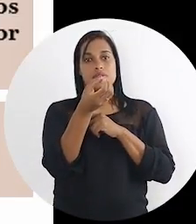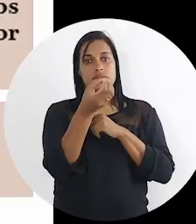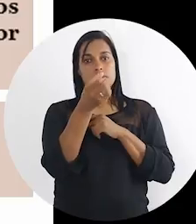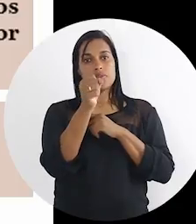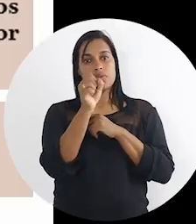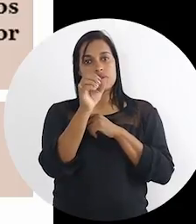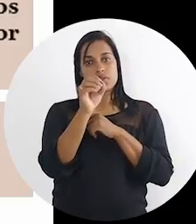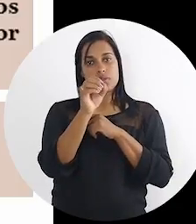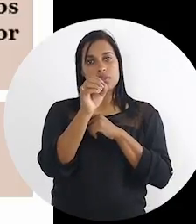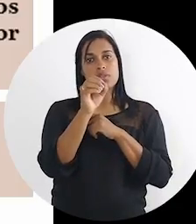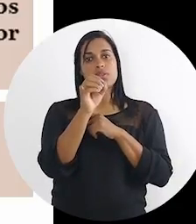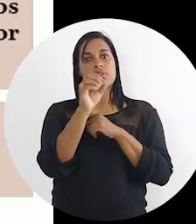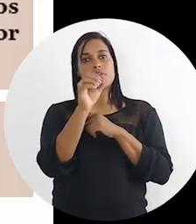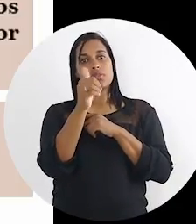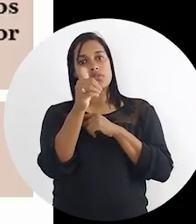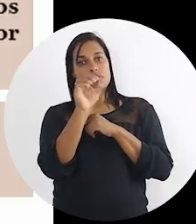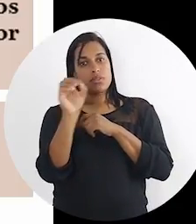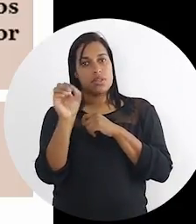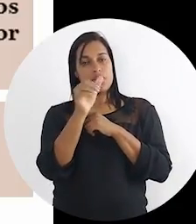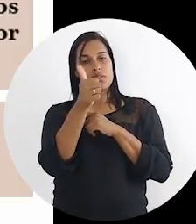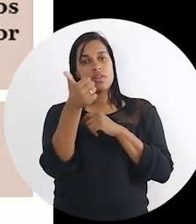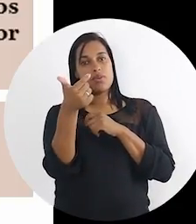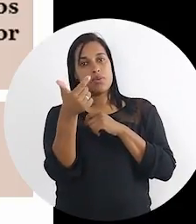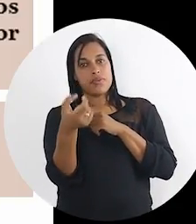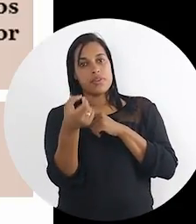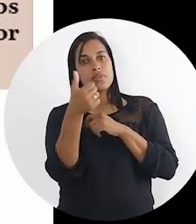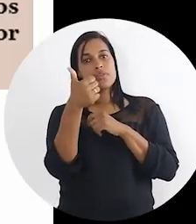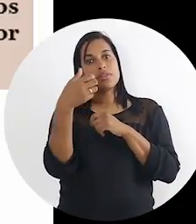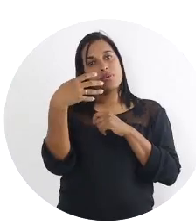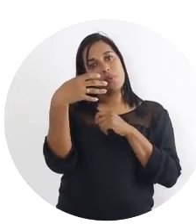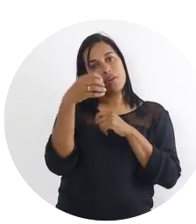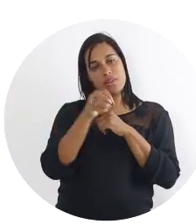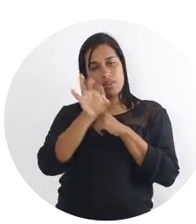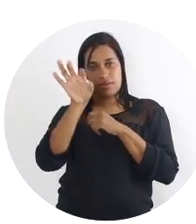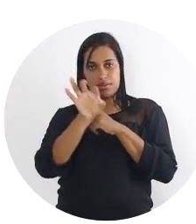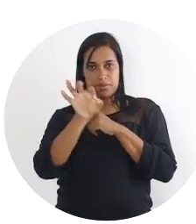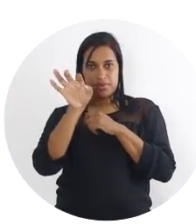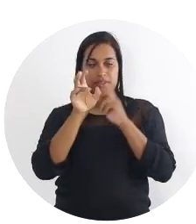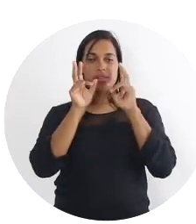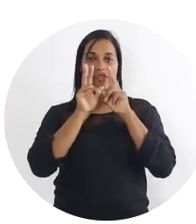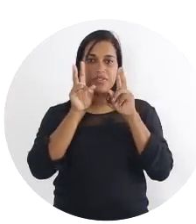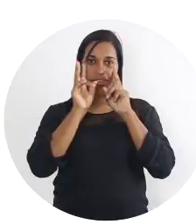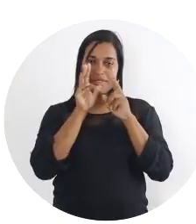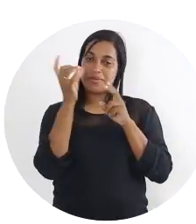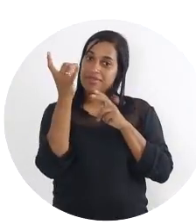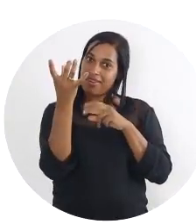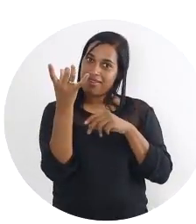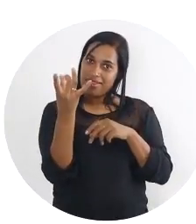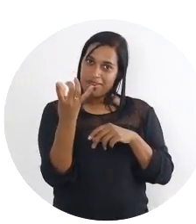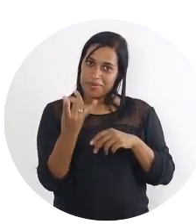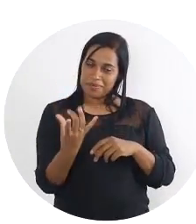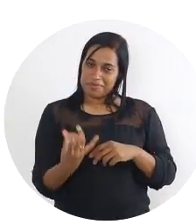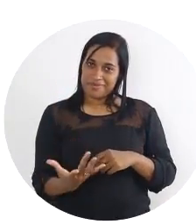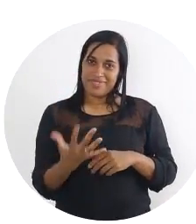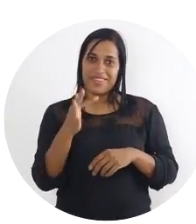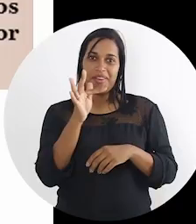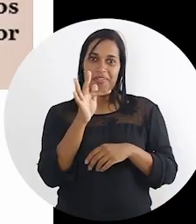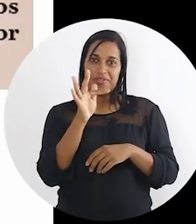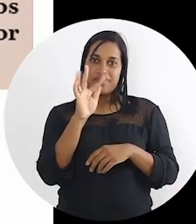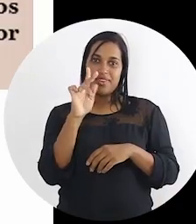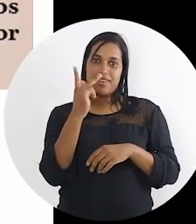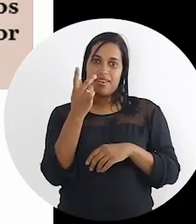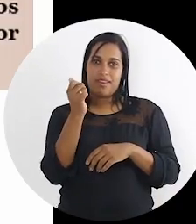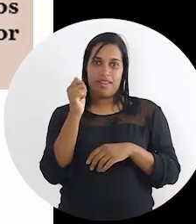60, 80, 100, 120 ou 140%? Vejamos o passo a passo.